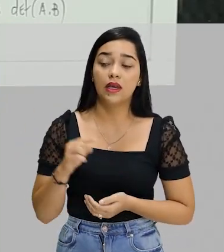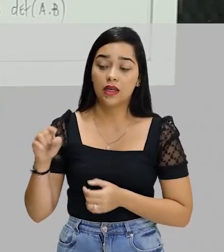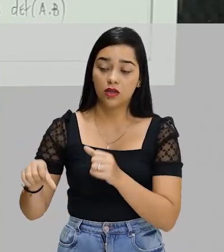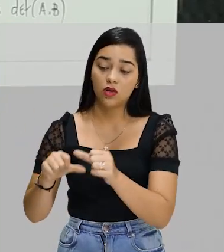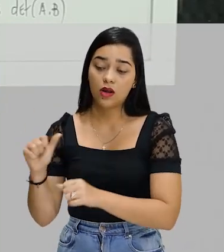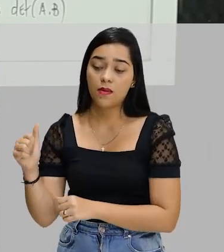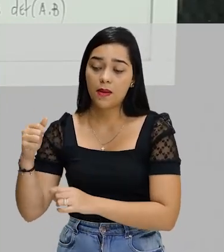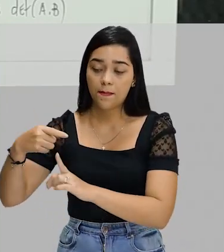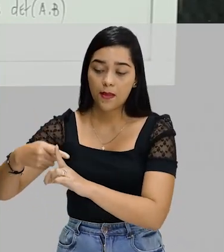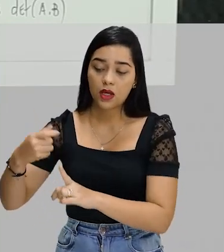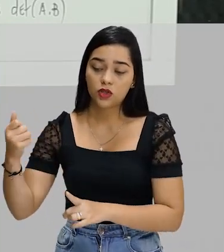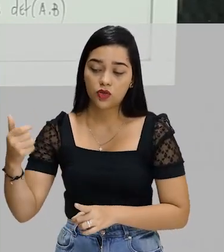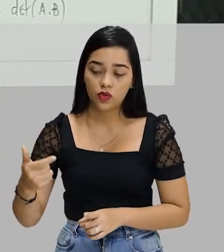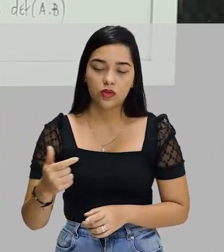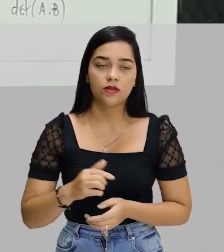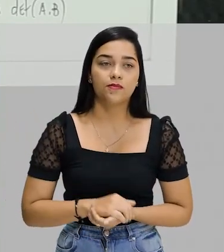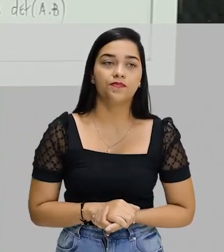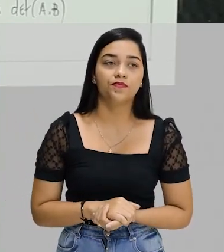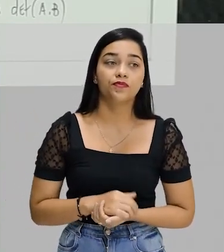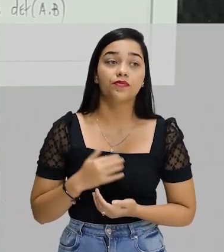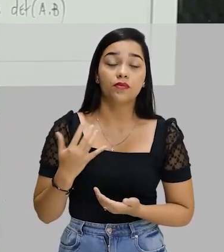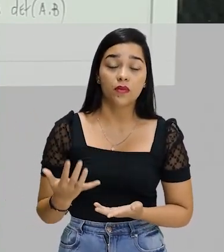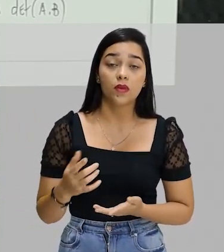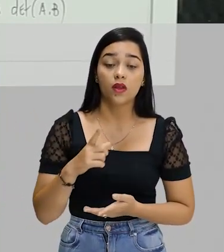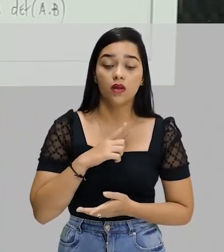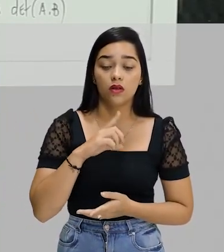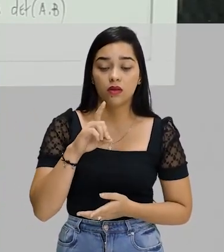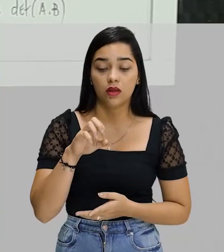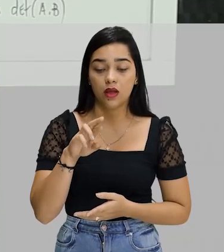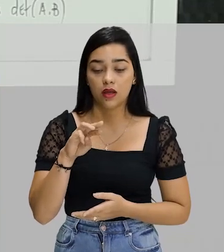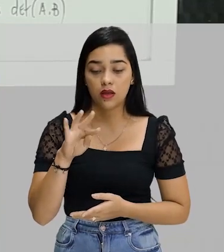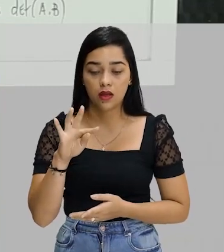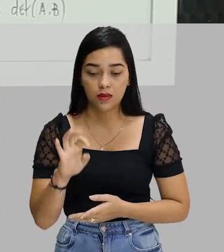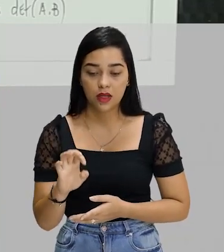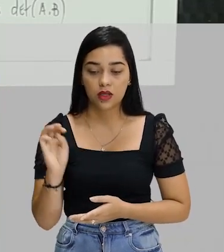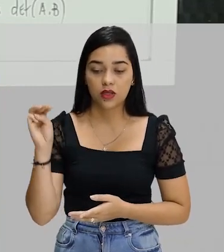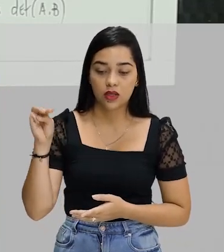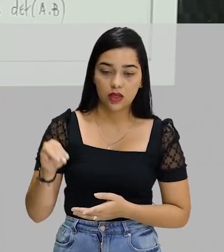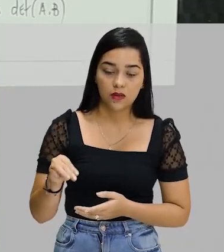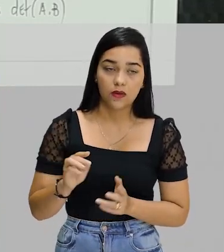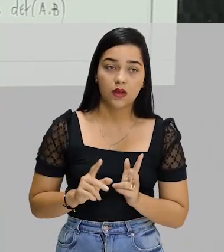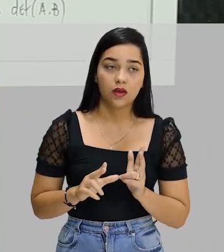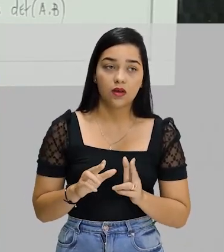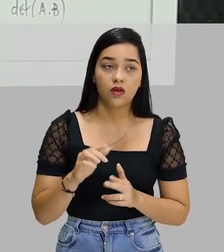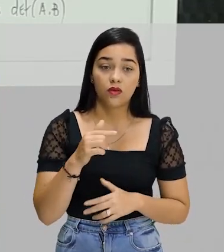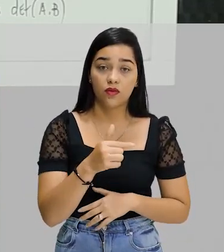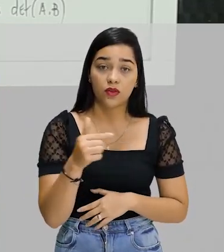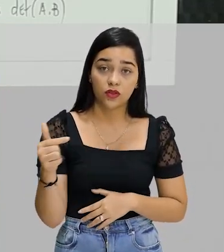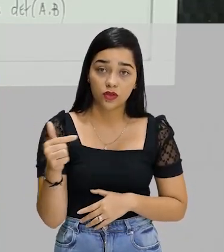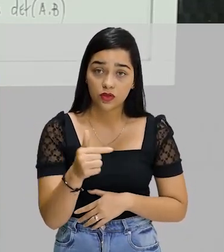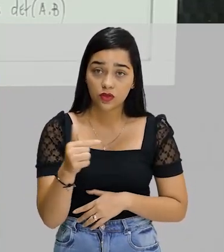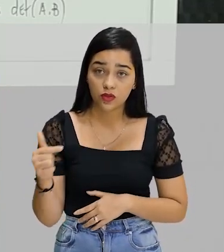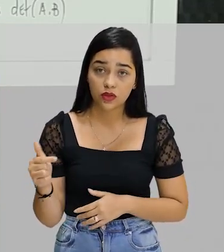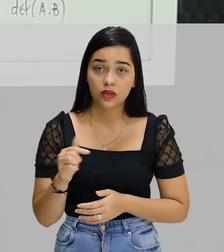12. Então, o determinante da matriz M vale 22.